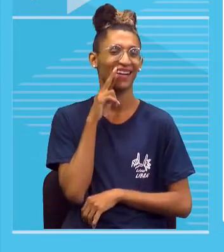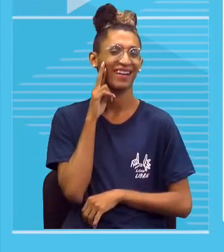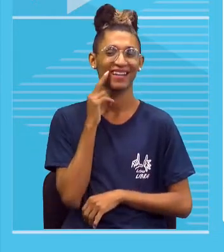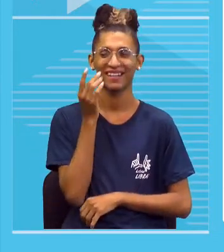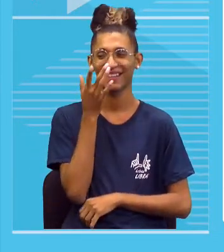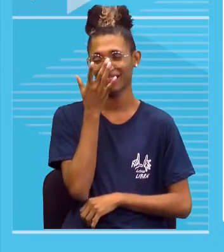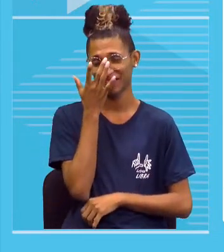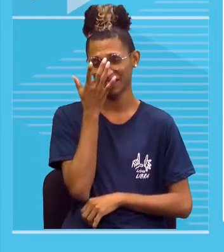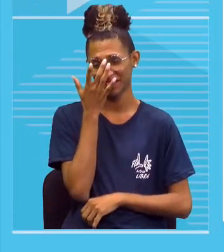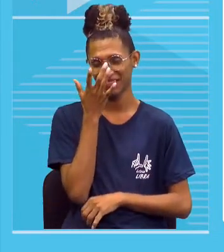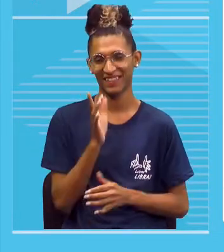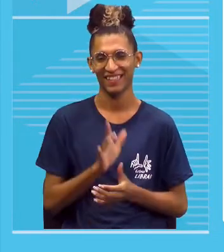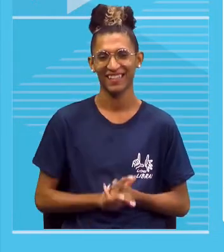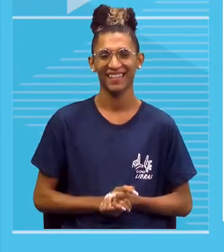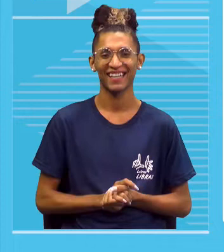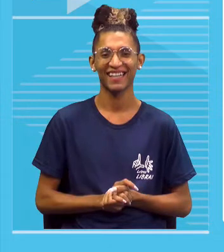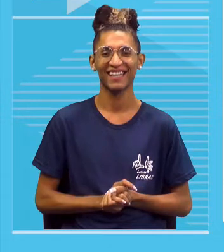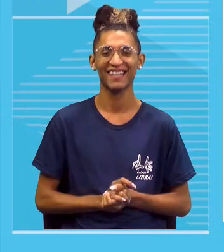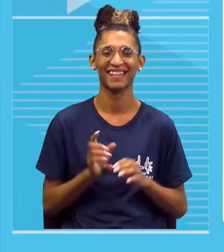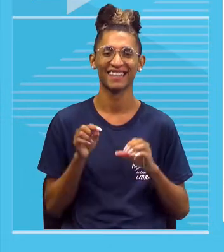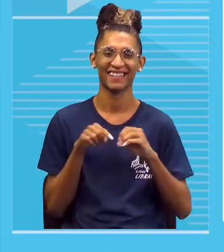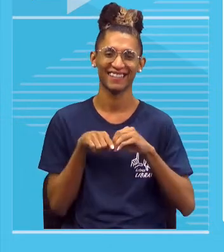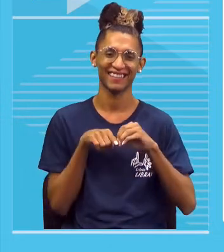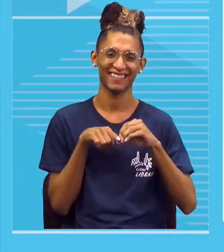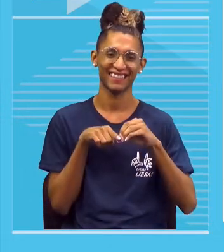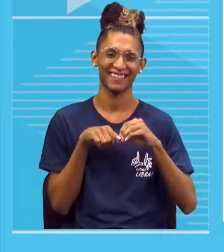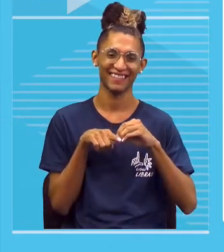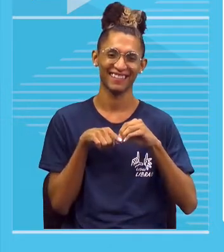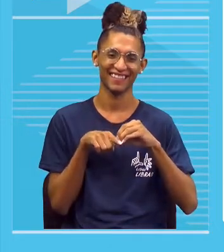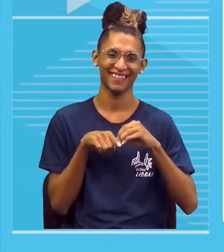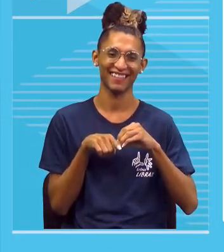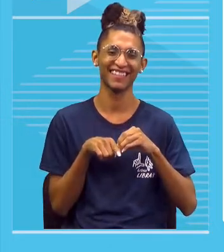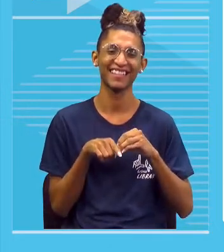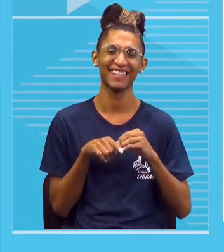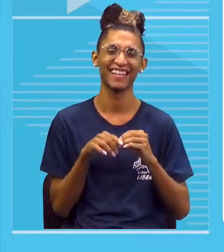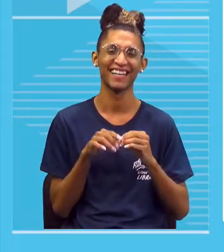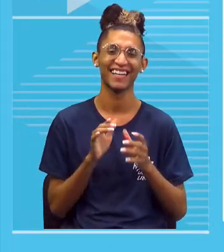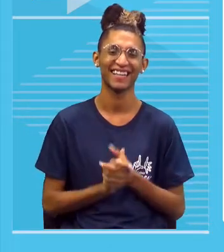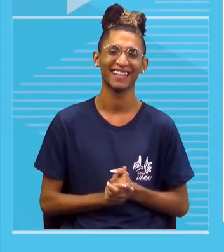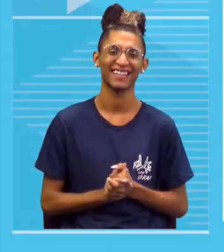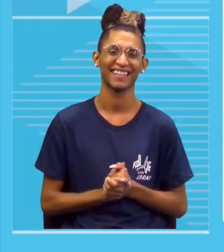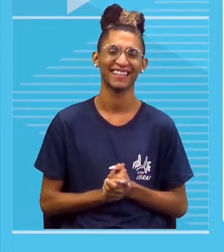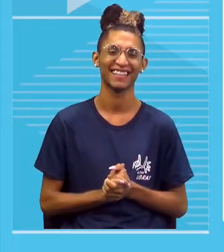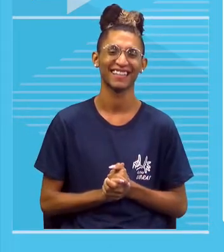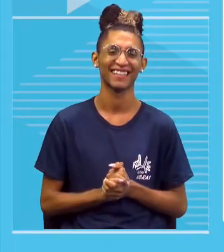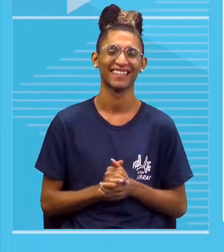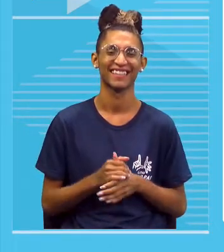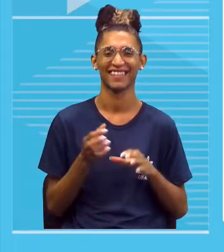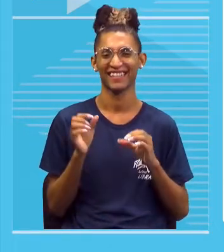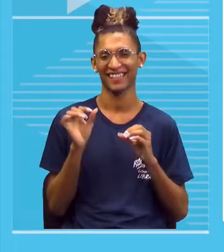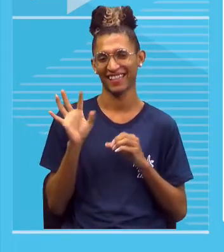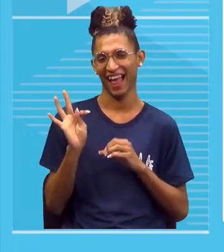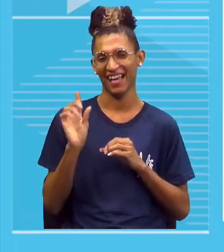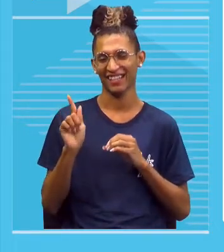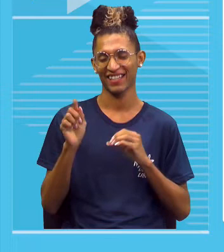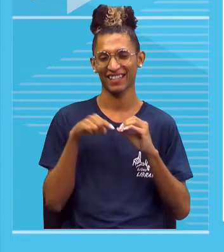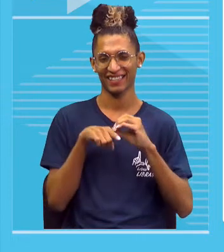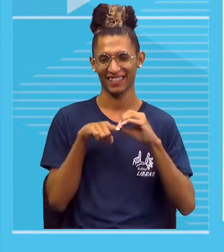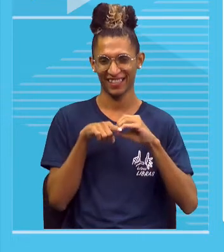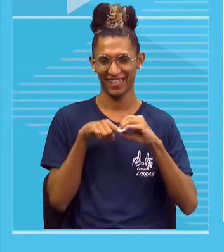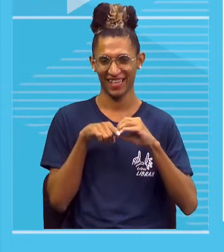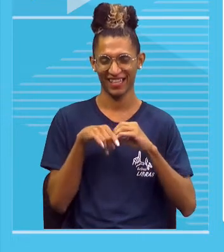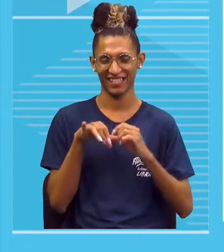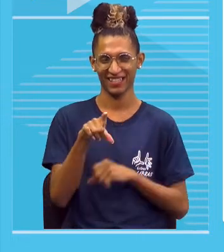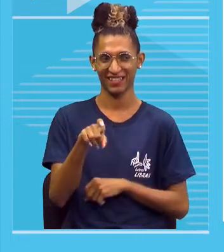a tangente de 2x = uma duas vezes tem gente de Chico que a gente